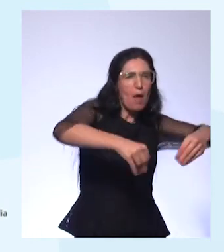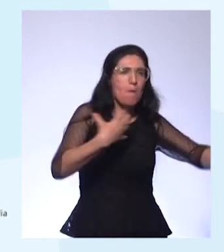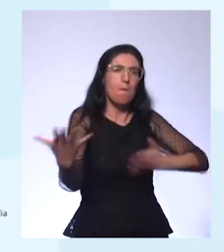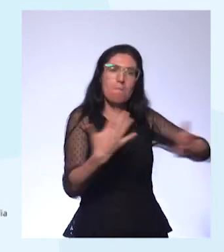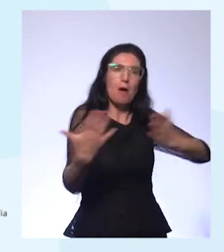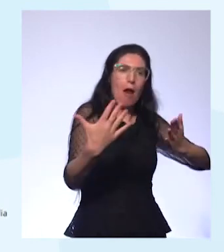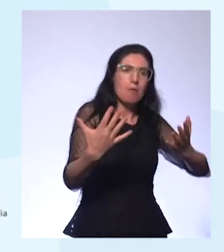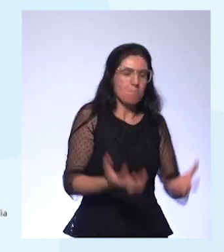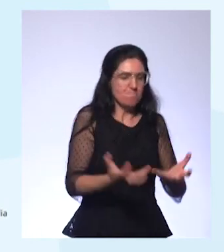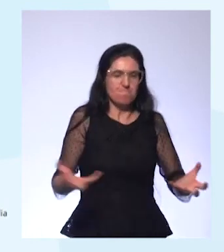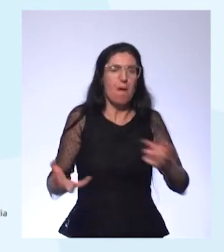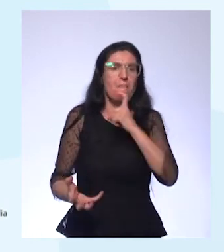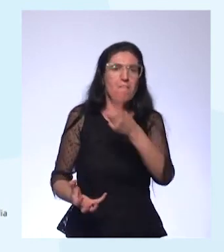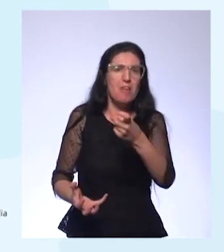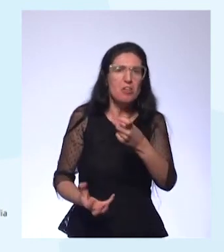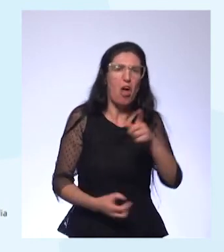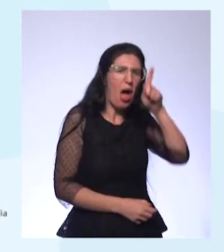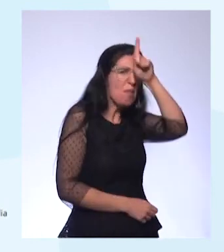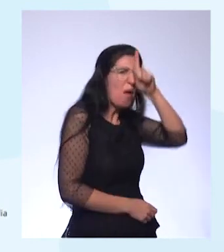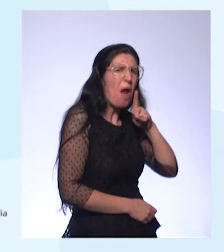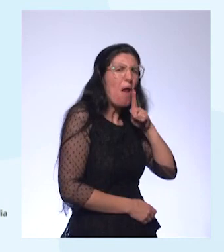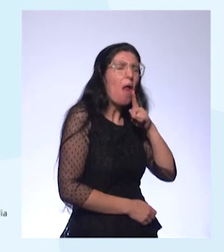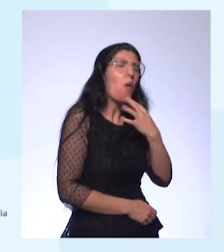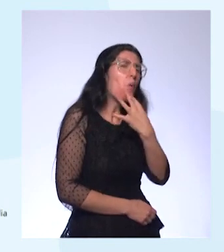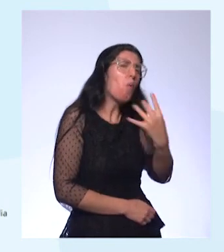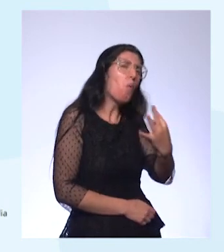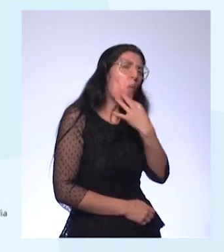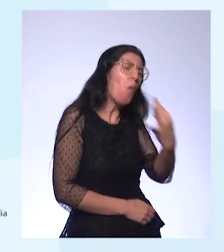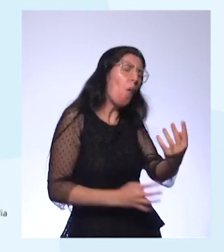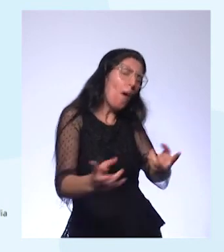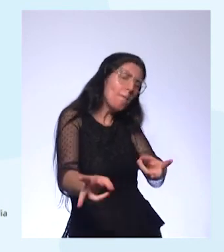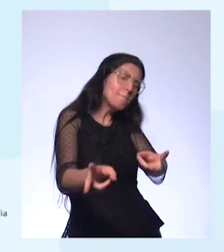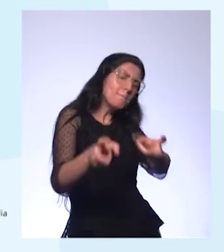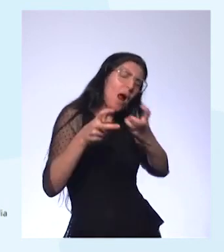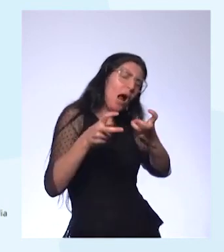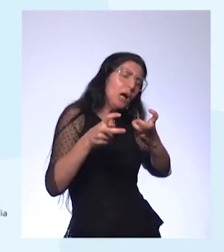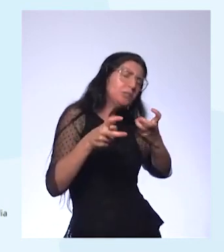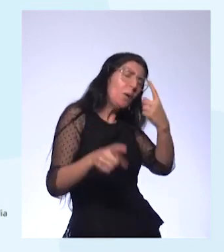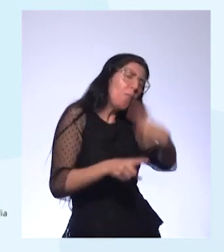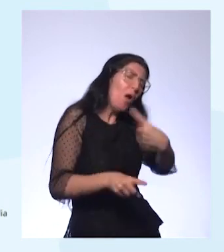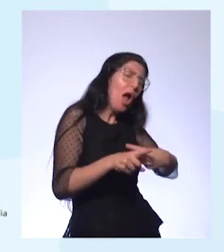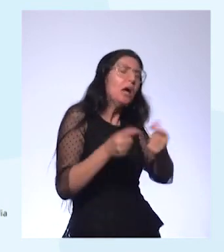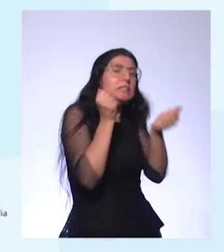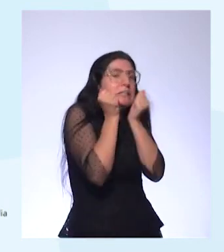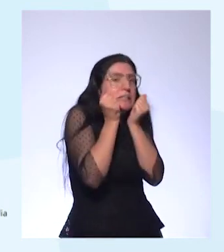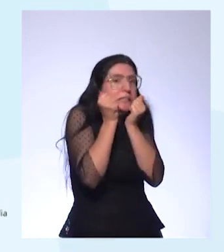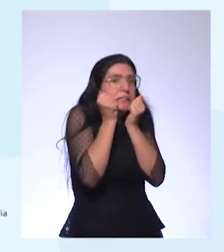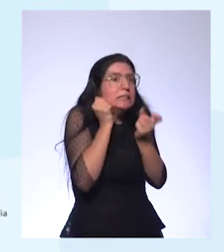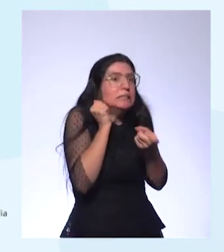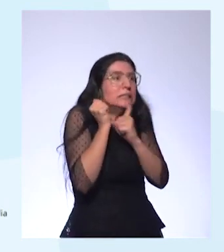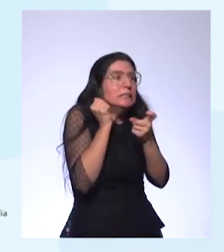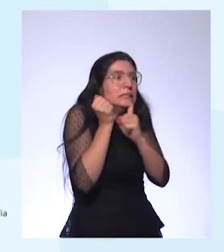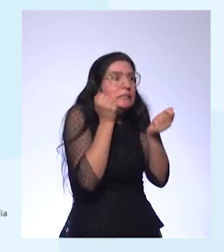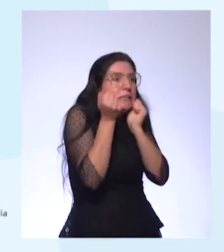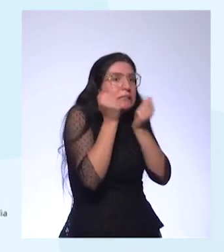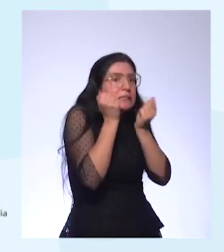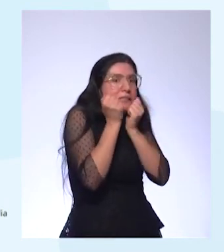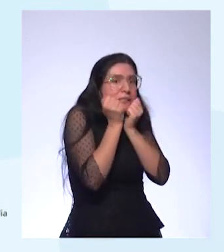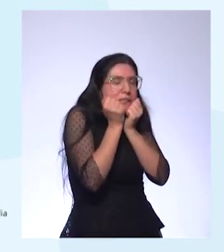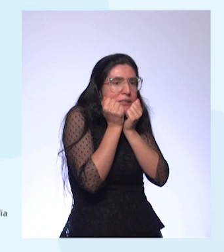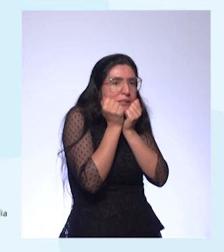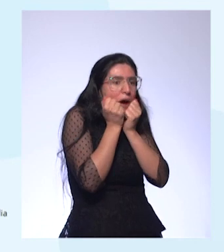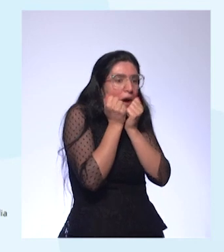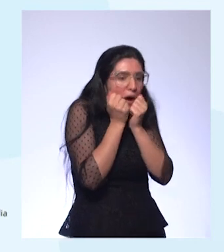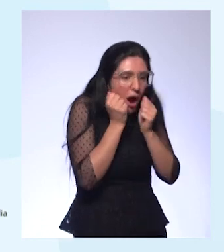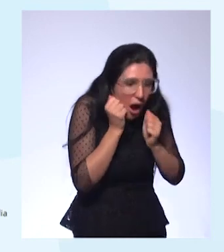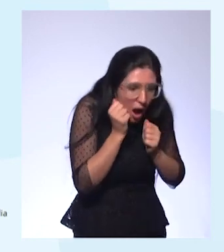são amareladas, né? É pela queima aí, principalmente de épocas mais frias. Então, elas ficam com essa coloração por causa de